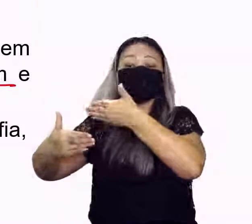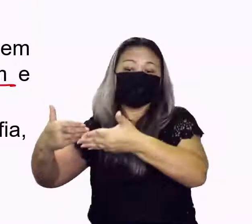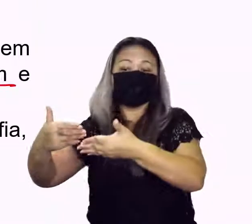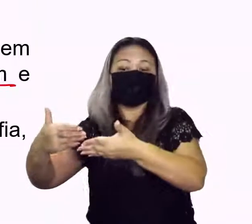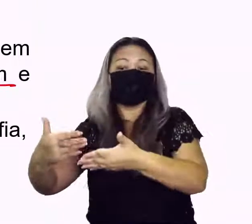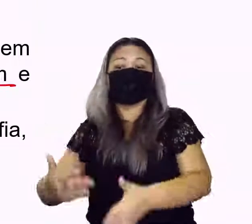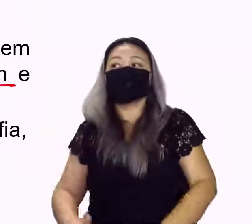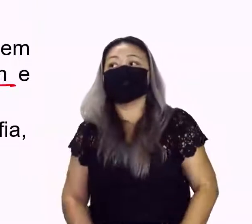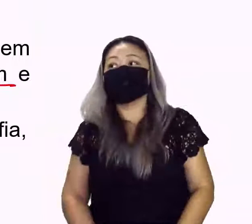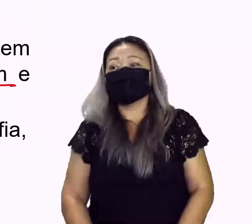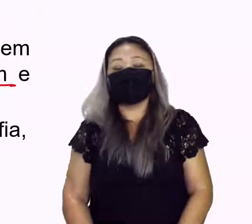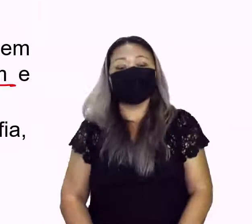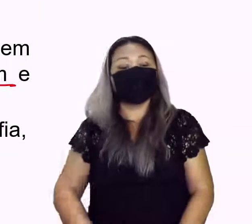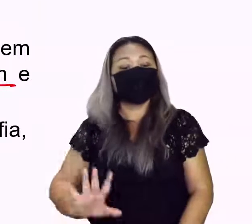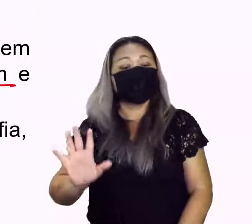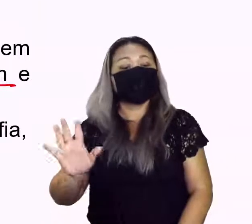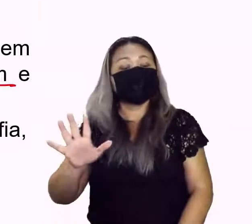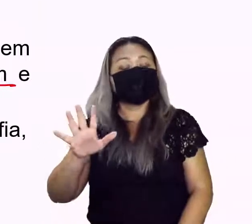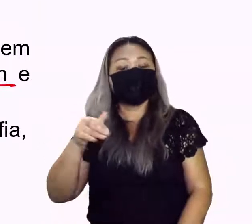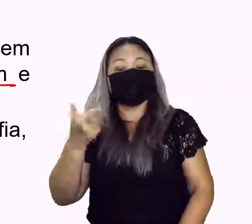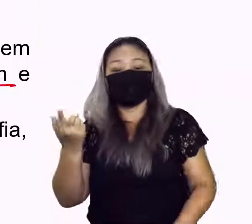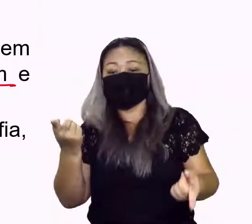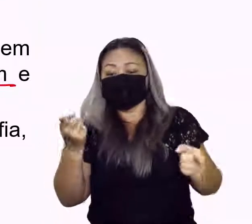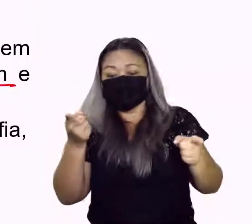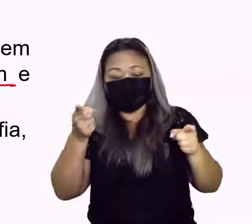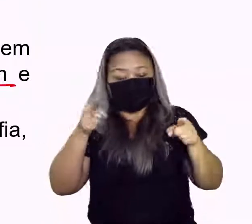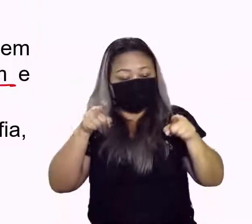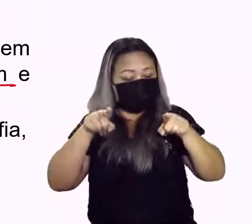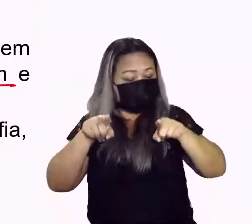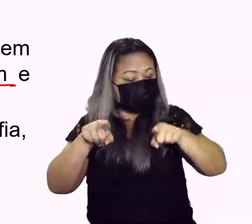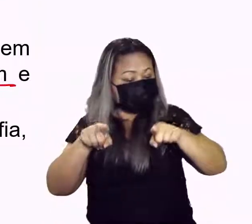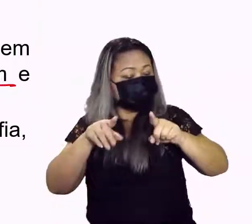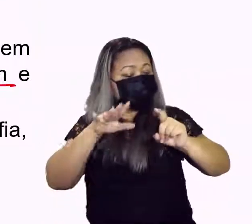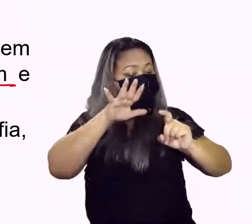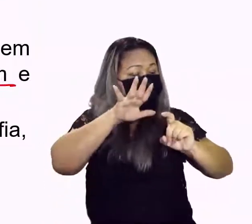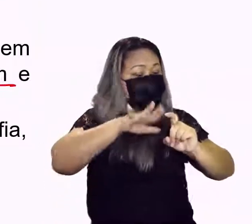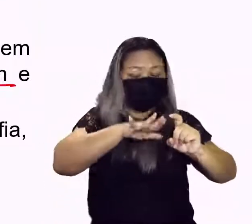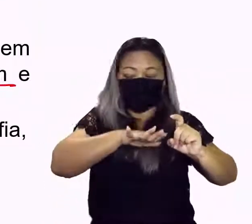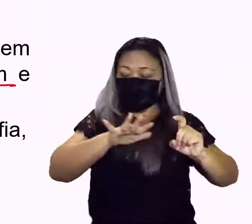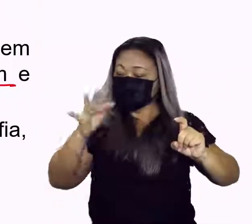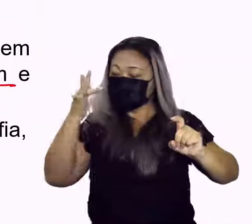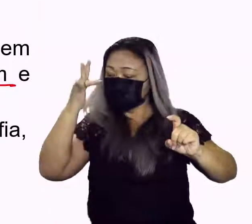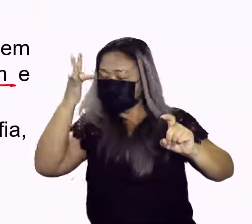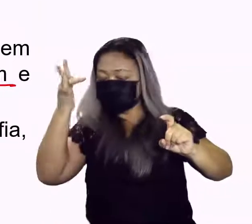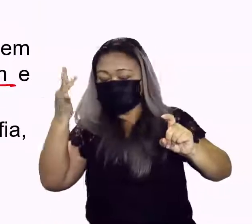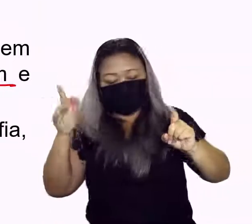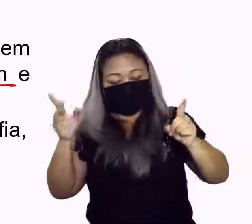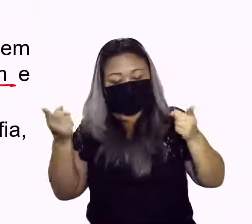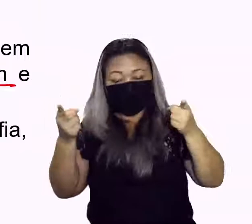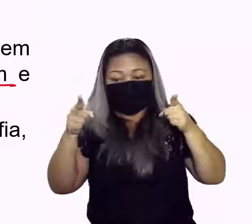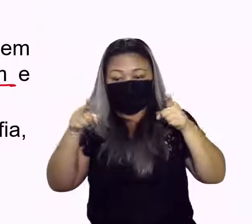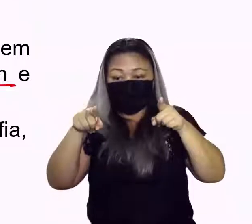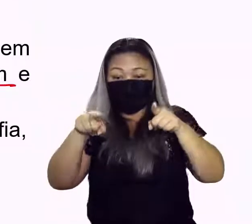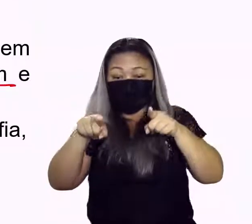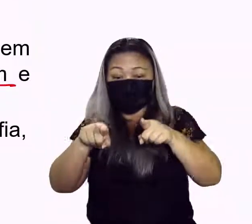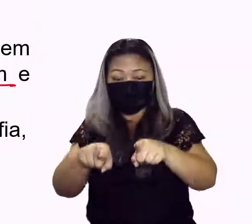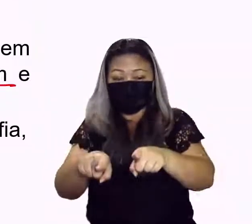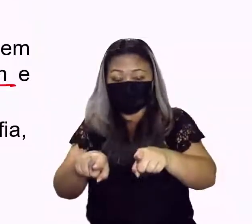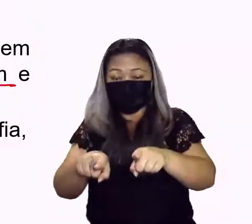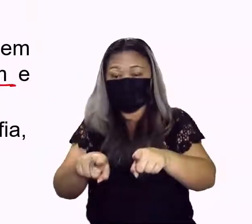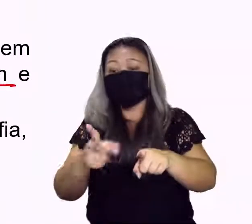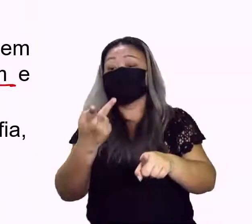salto. Ao traçar um paralelo entre mito e filosofia, podemos afirmar algumas questões,